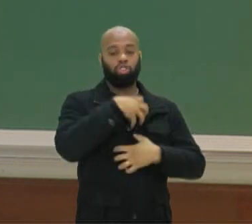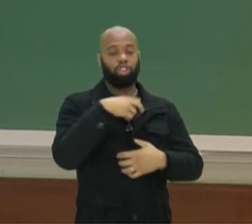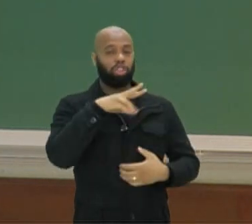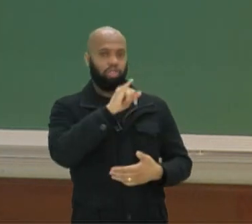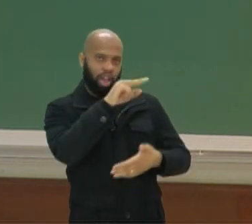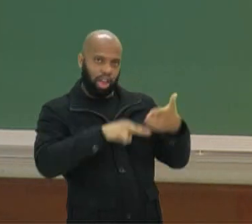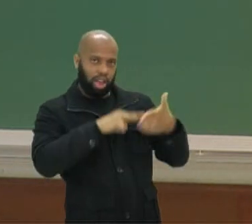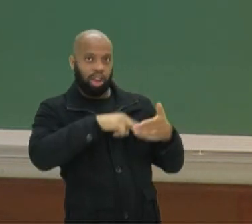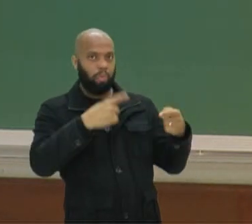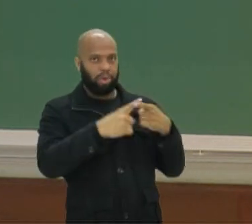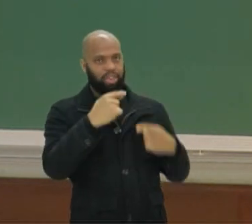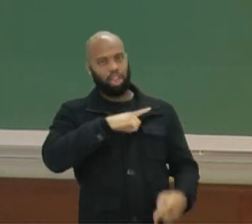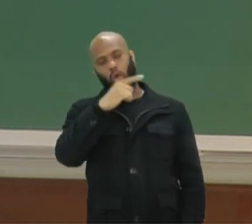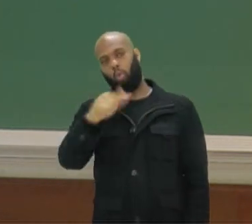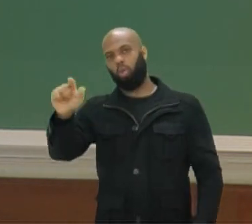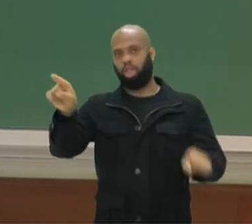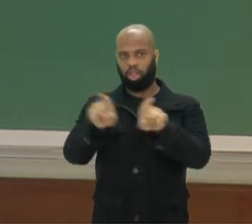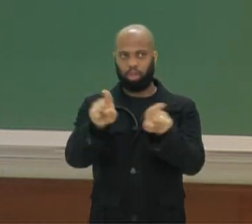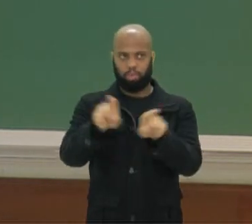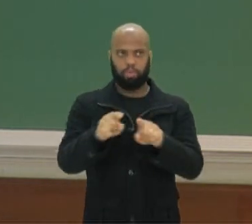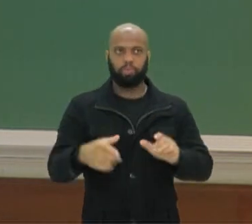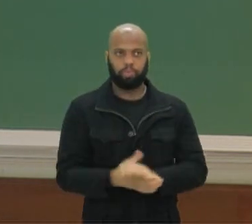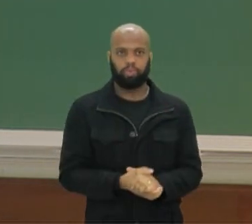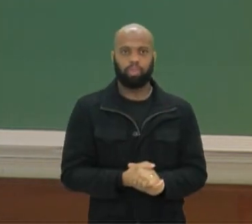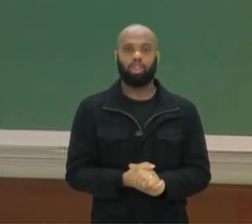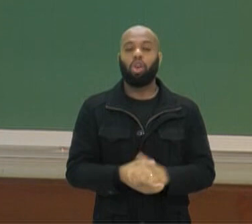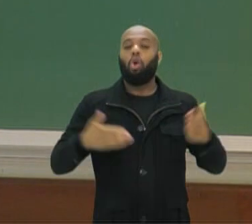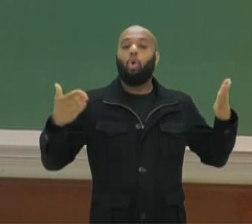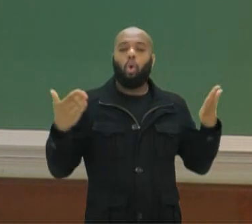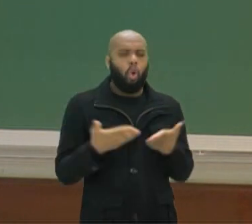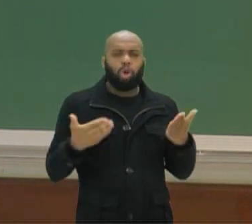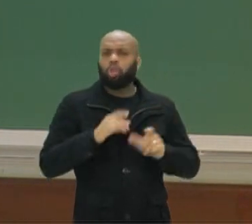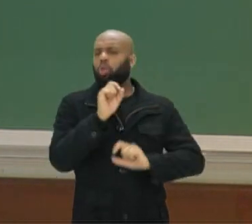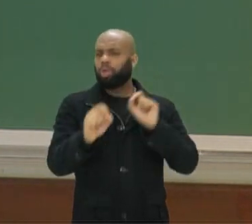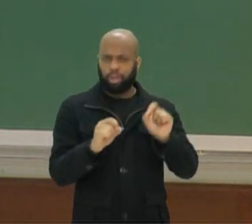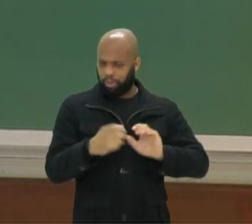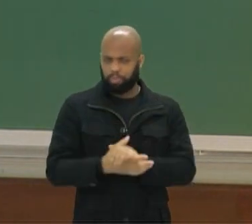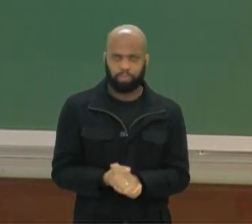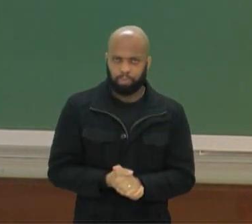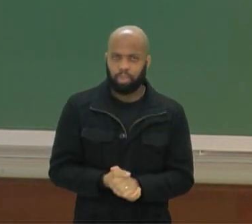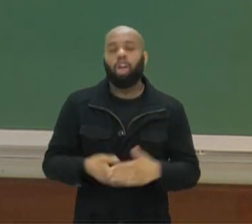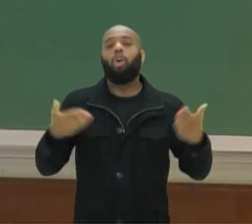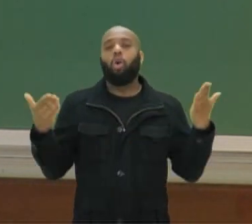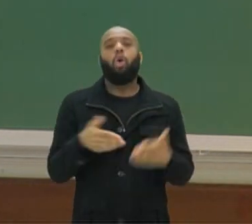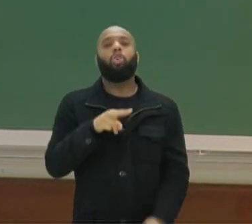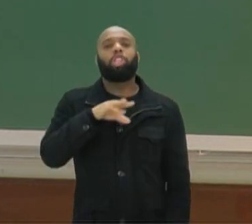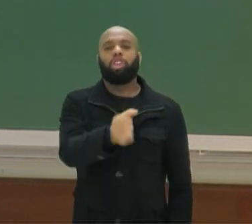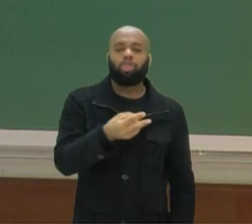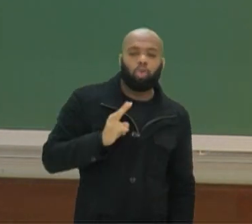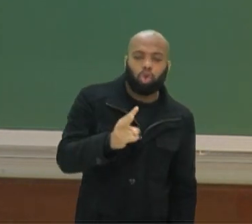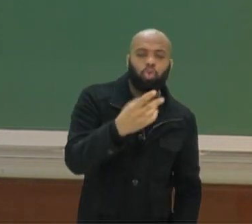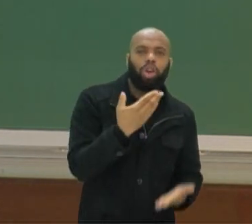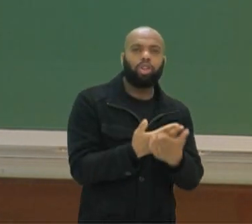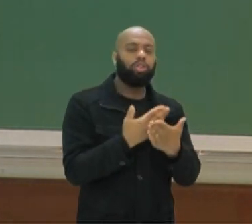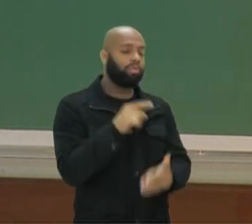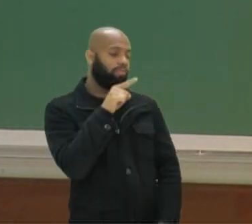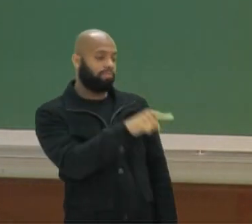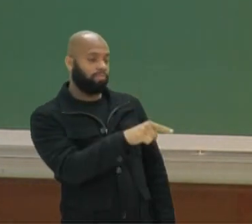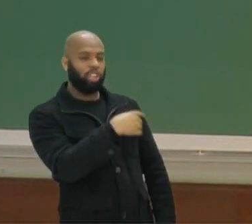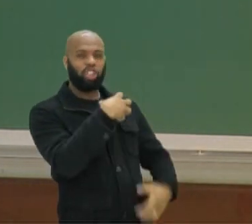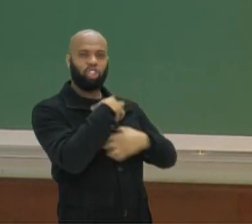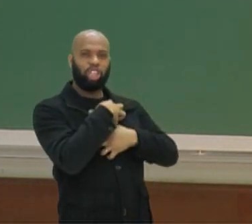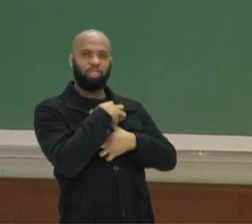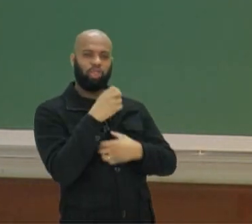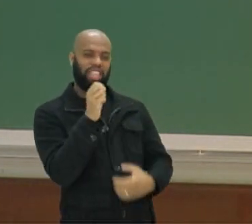skimming, porque vão vir outras, tá bom? E na aula de hoje, pessoal, nós vamos continuar falando da voz passiva, mas